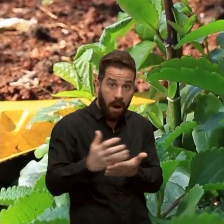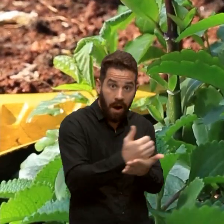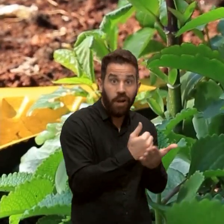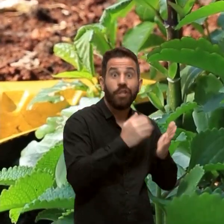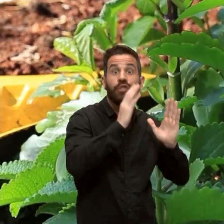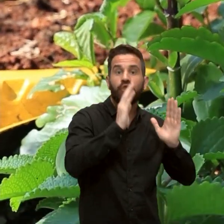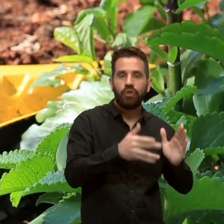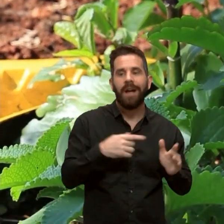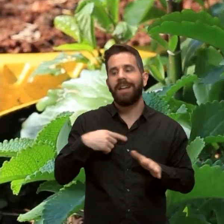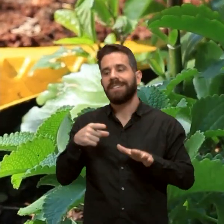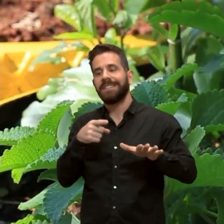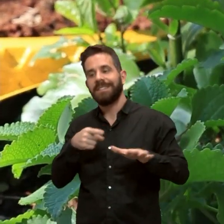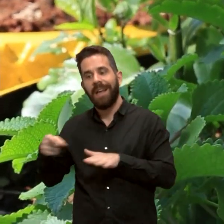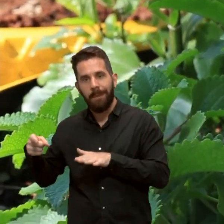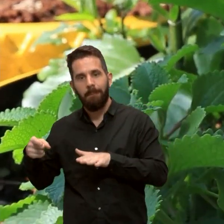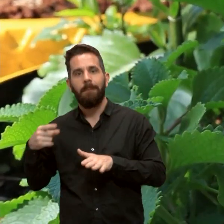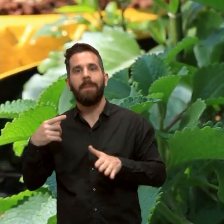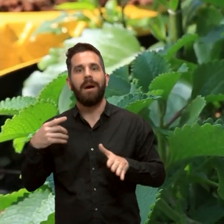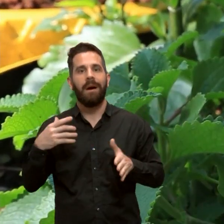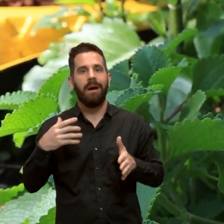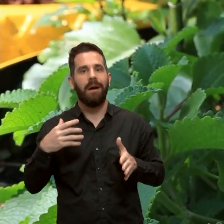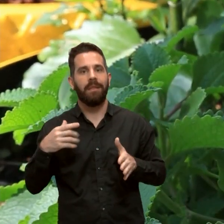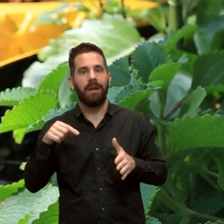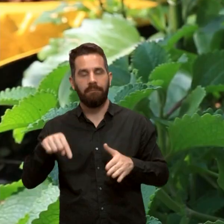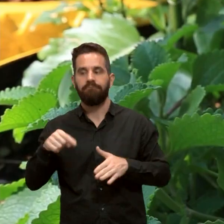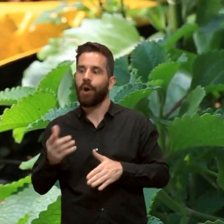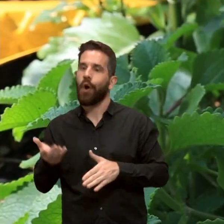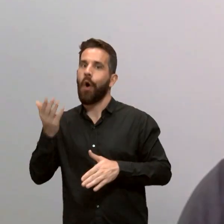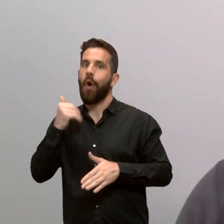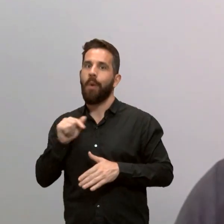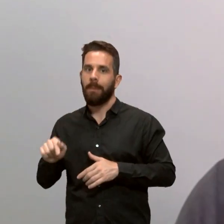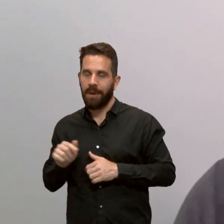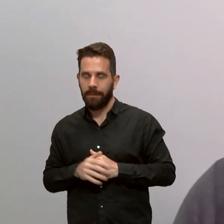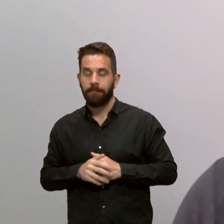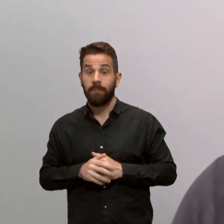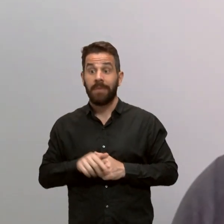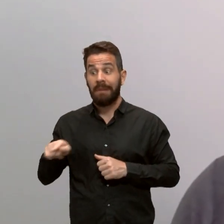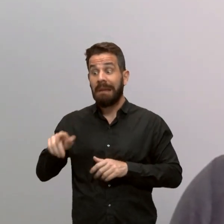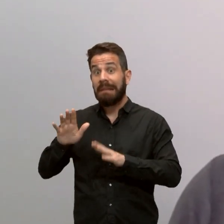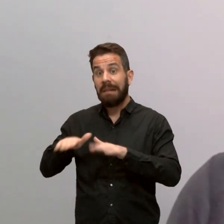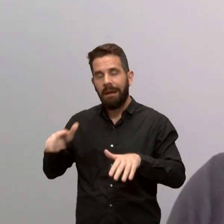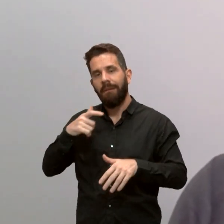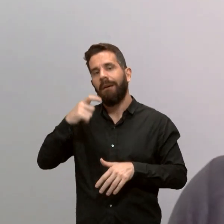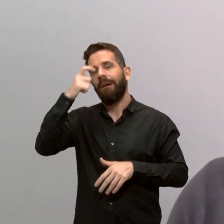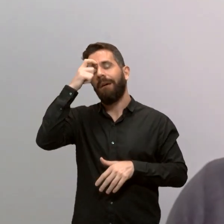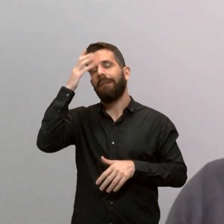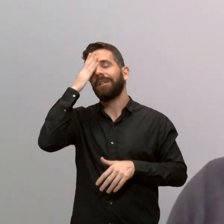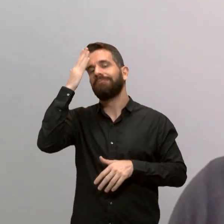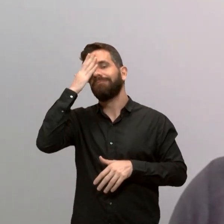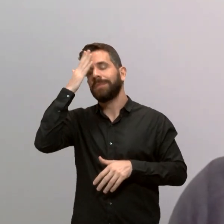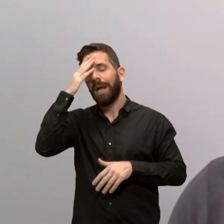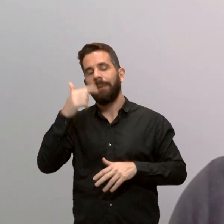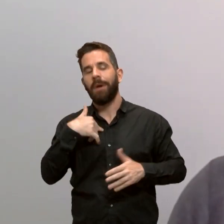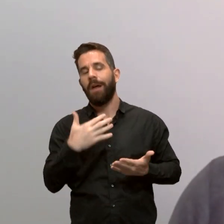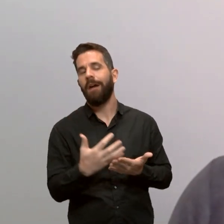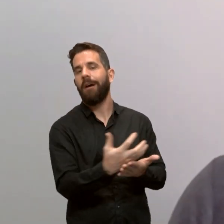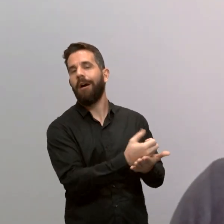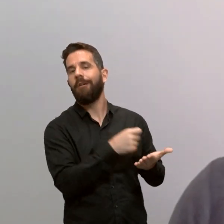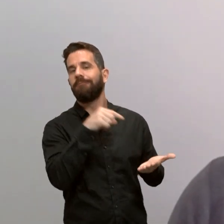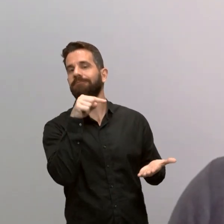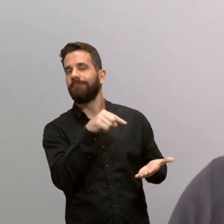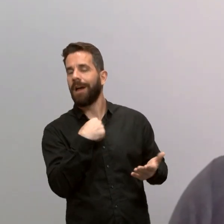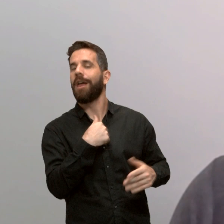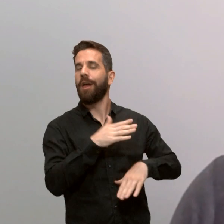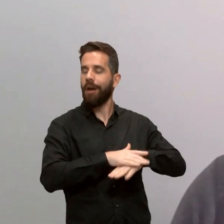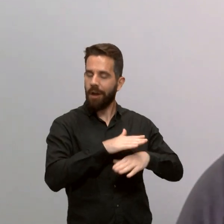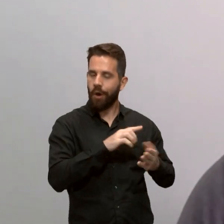semana, e essas crianças, elas estão cientes que ali naquele momento elas estão consumindo alimentos que elas mesmas plantaram e